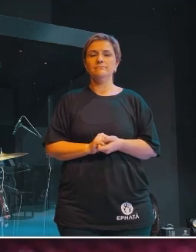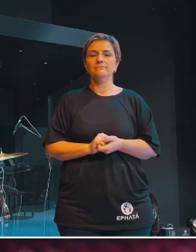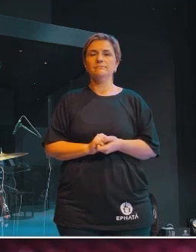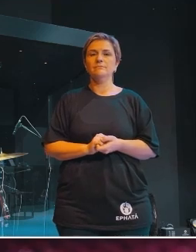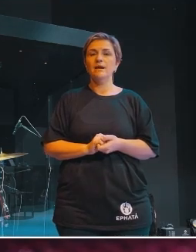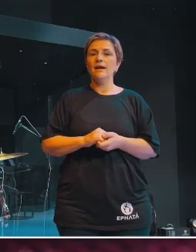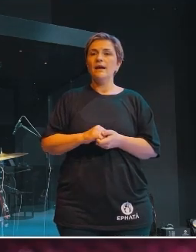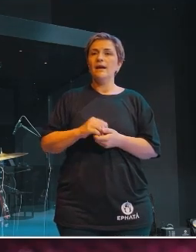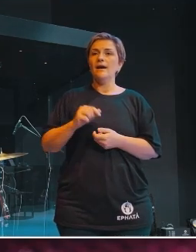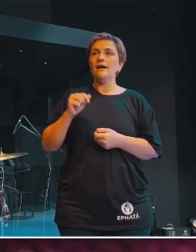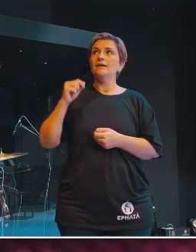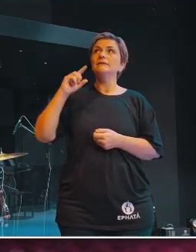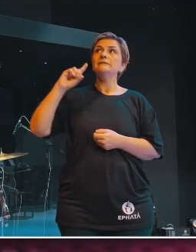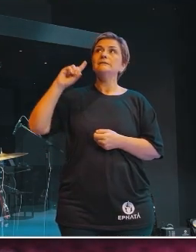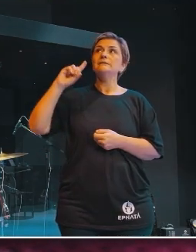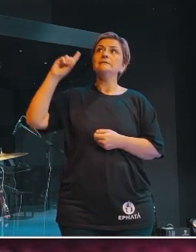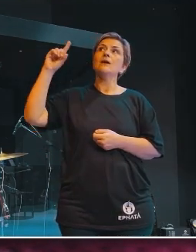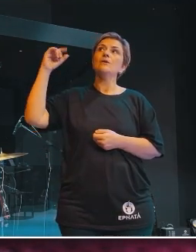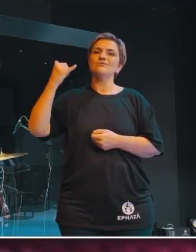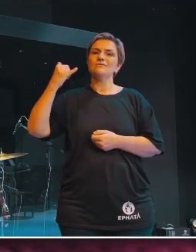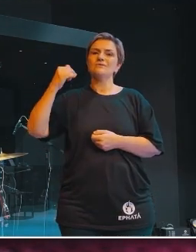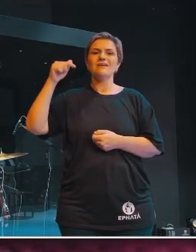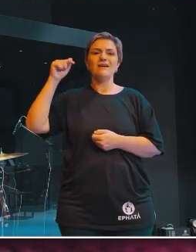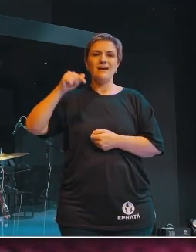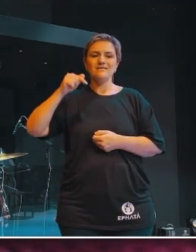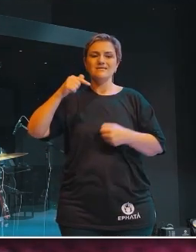essa guerra é minha.